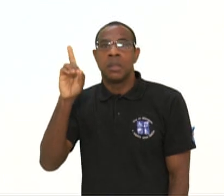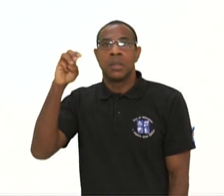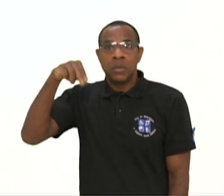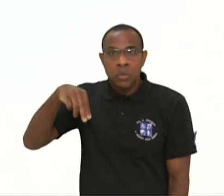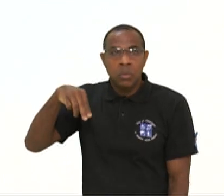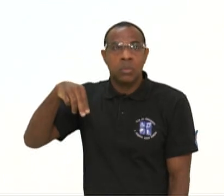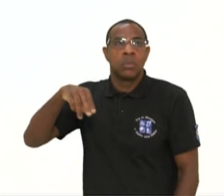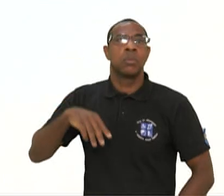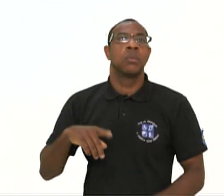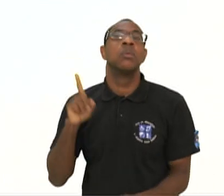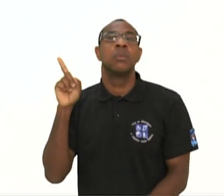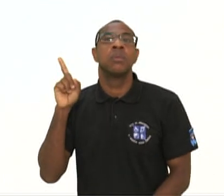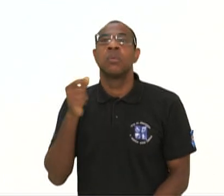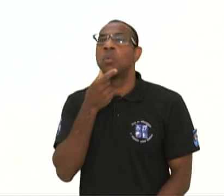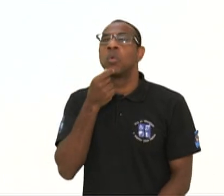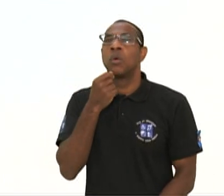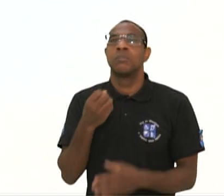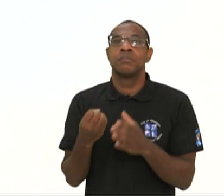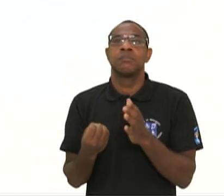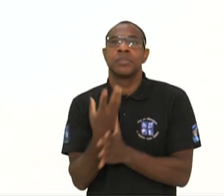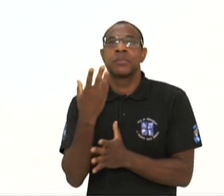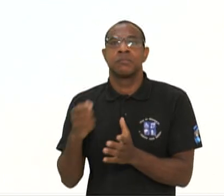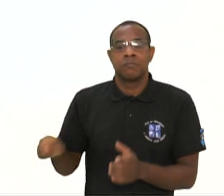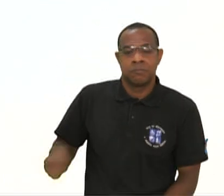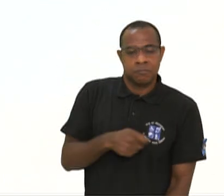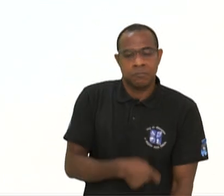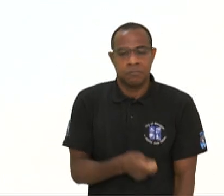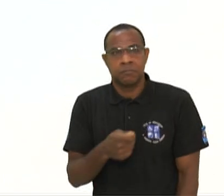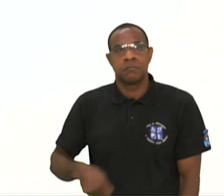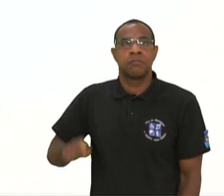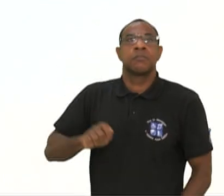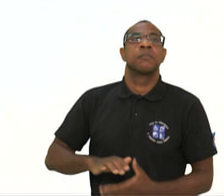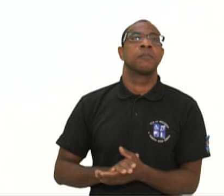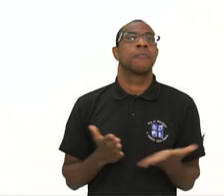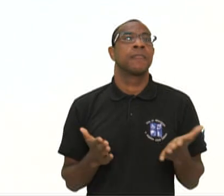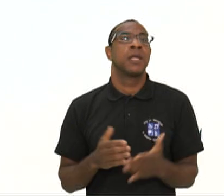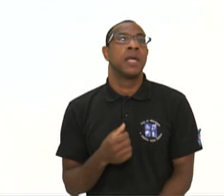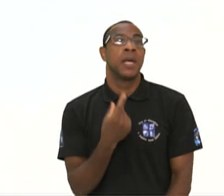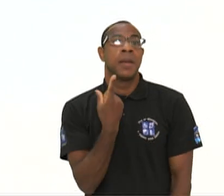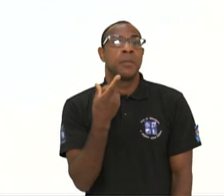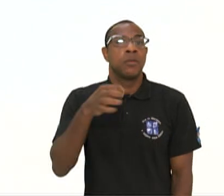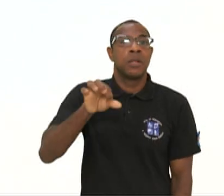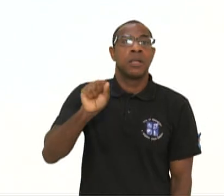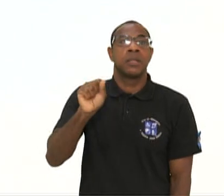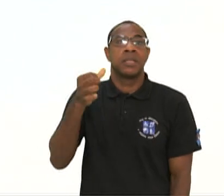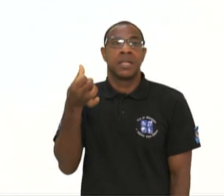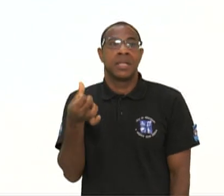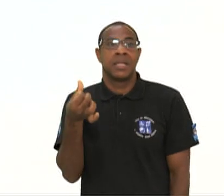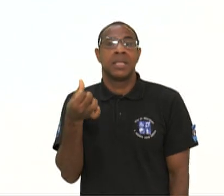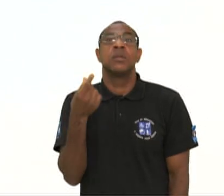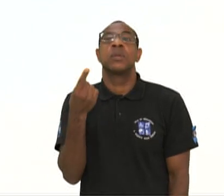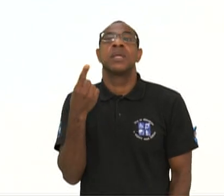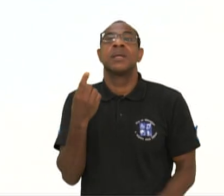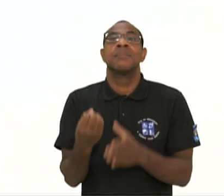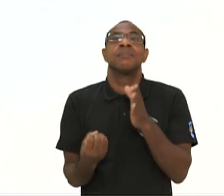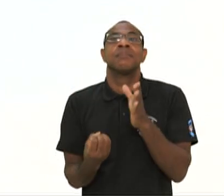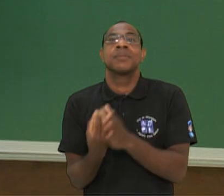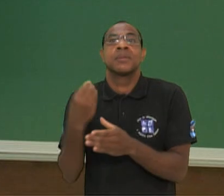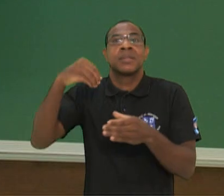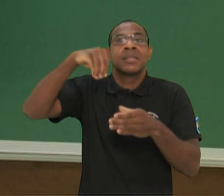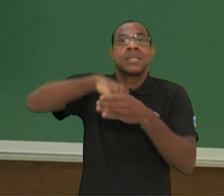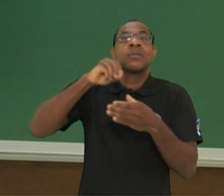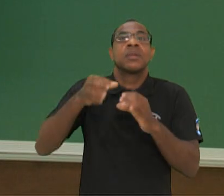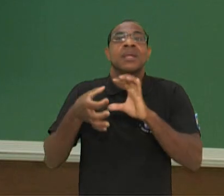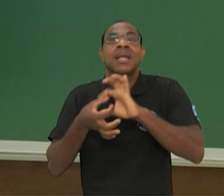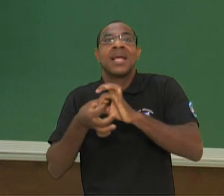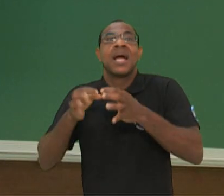de campo, ele estreou a sua primeira edição nos Jogos Olímpicos, que foi lá em Atenas. Então, ele é um esporte aí que já